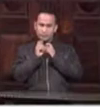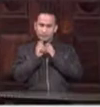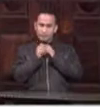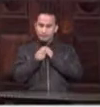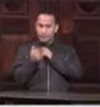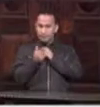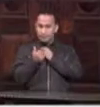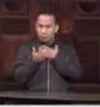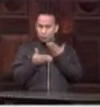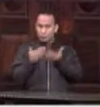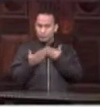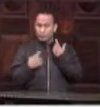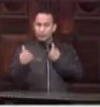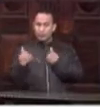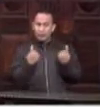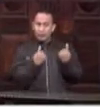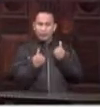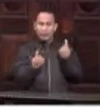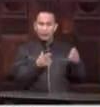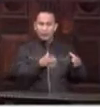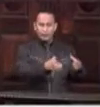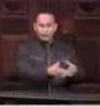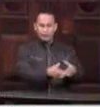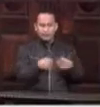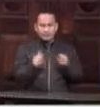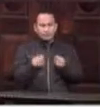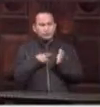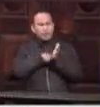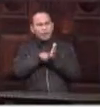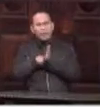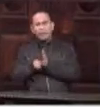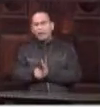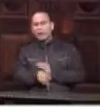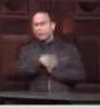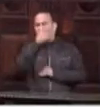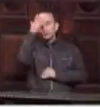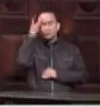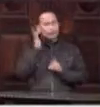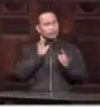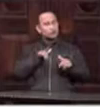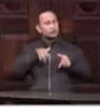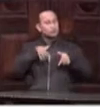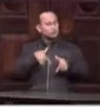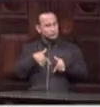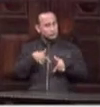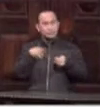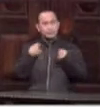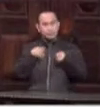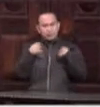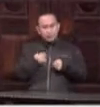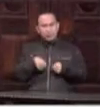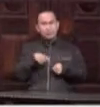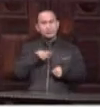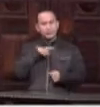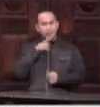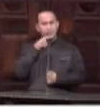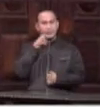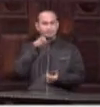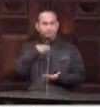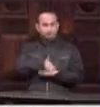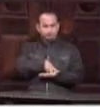para cada caso que acontece, tem que ser apurado. As pessoas que praticarem esses atos têm que ser responsabilizadas.